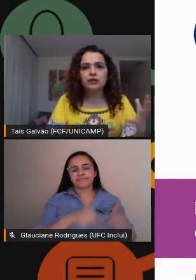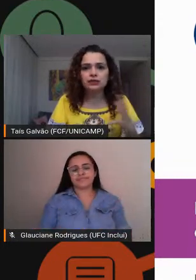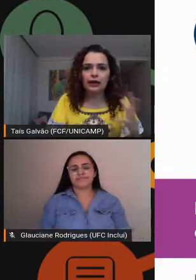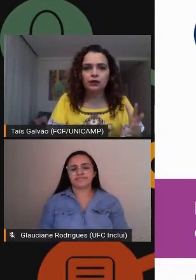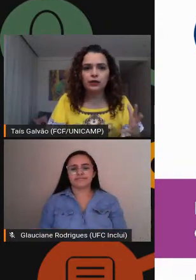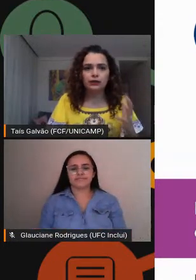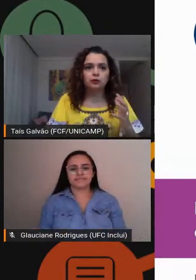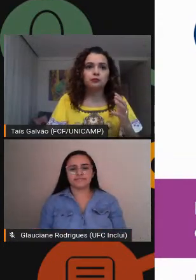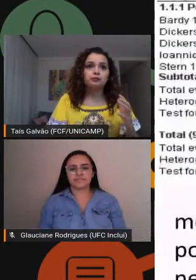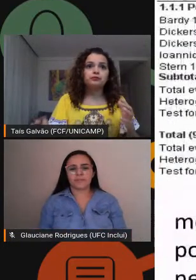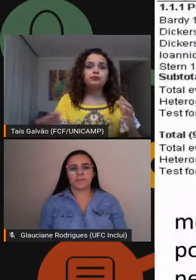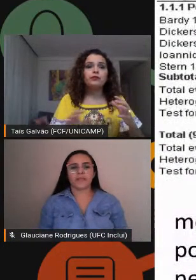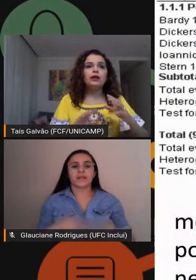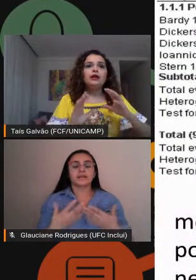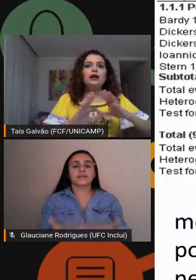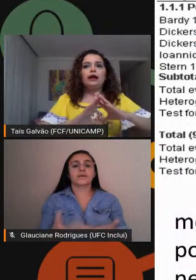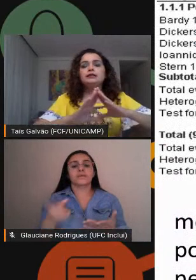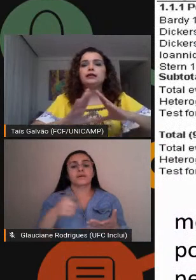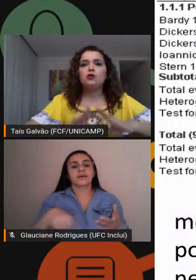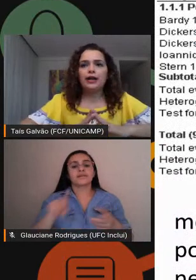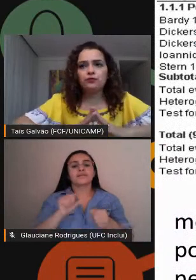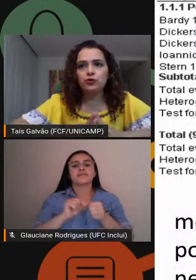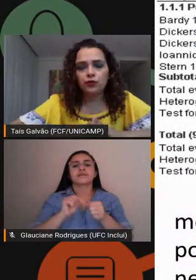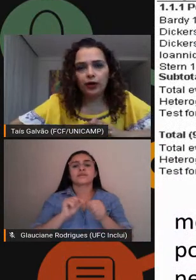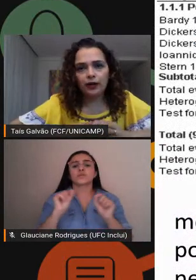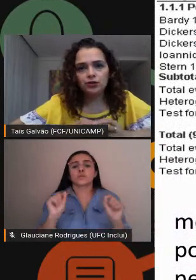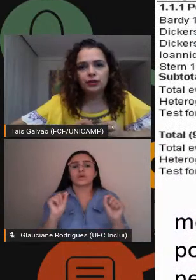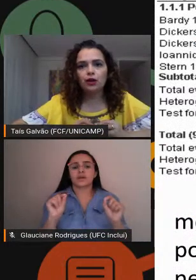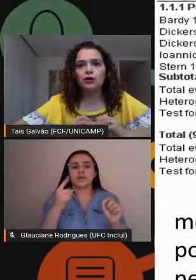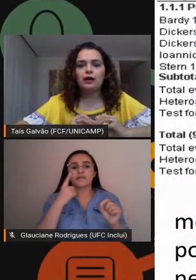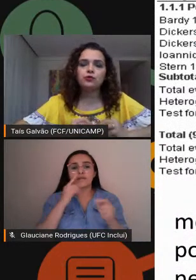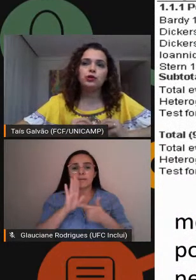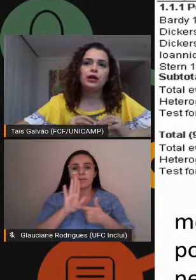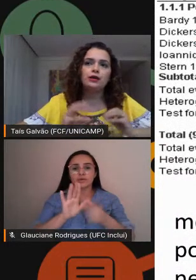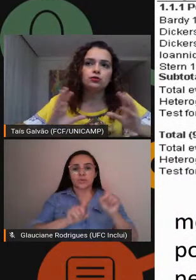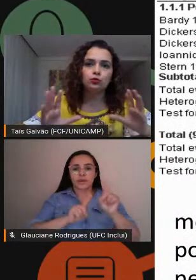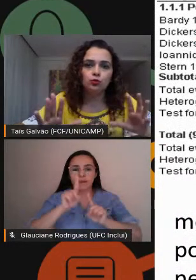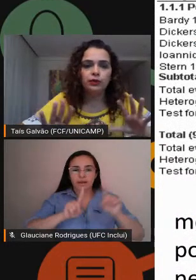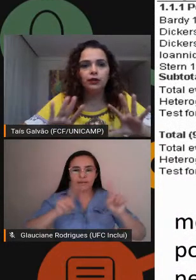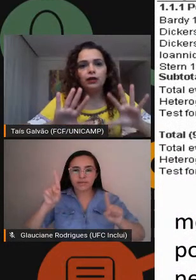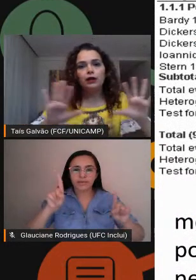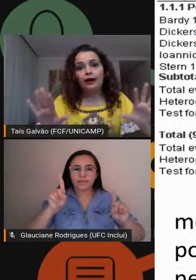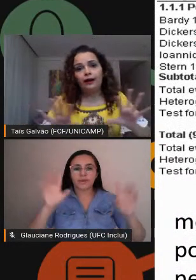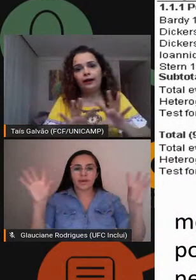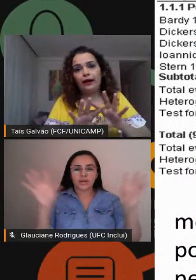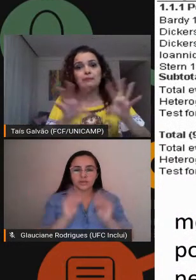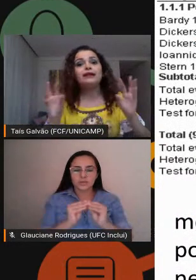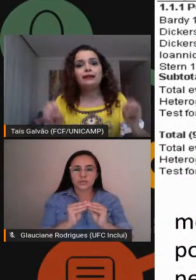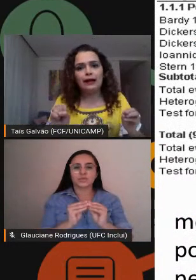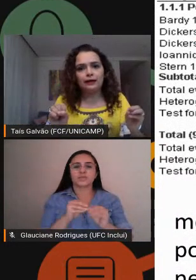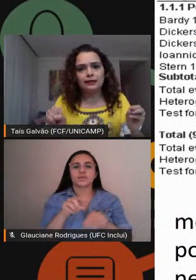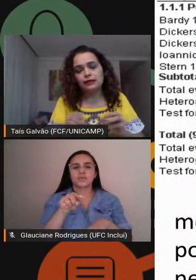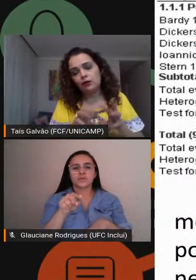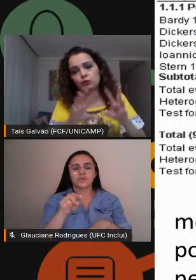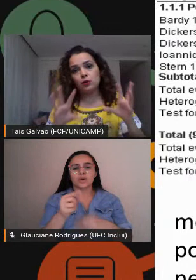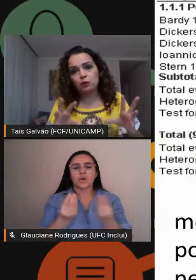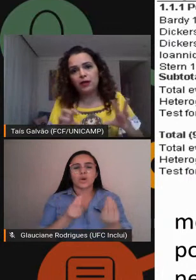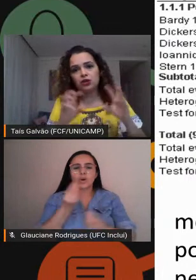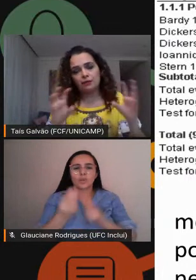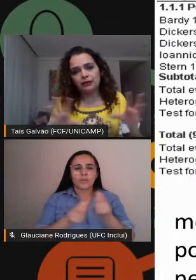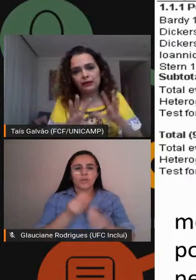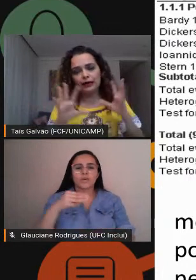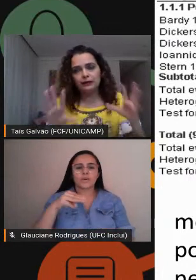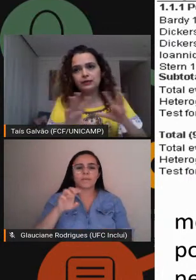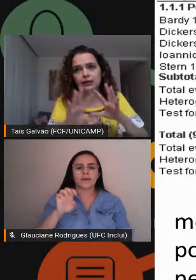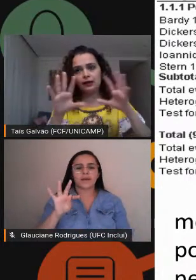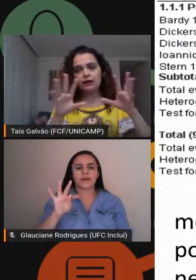que eles fizeram, então? Esse aqui é um gráfico de floresta, que é o gráfico que resume a meta-análise, né?